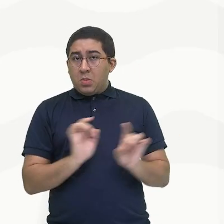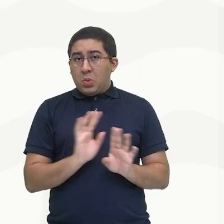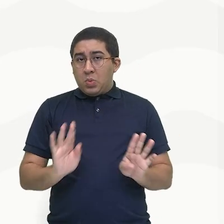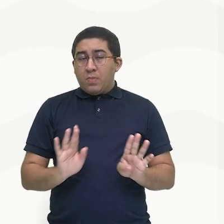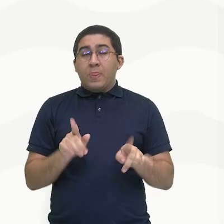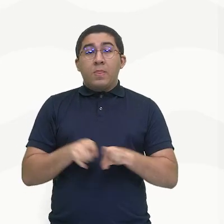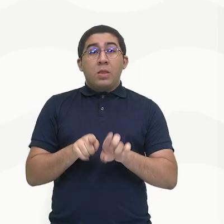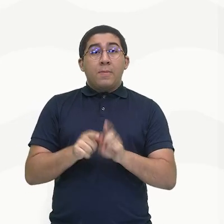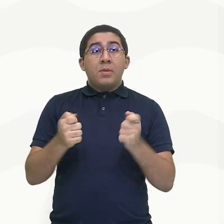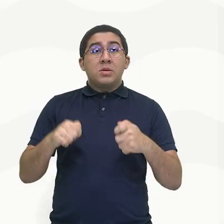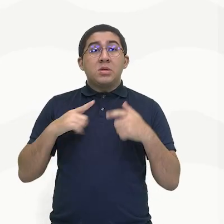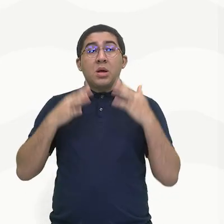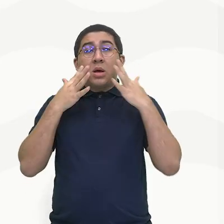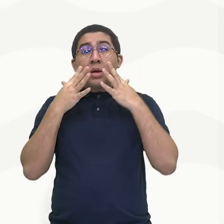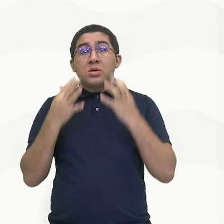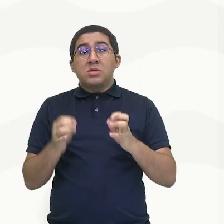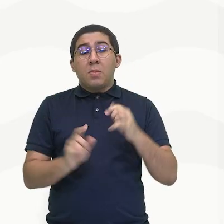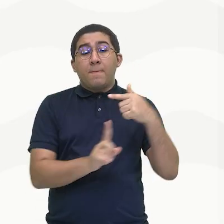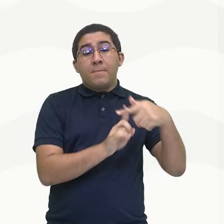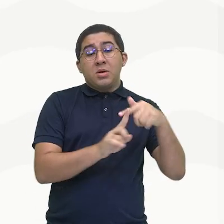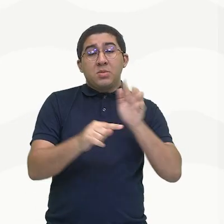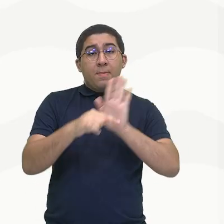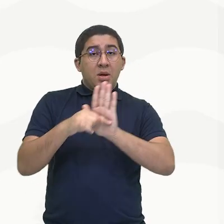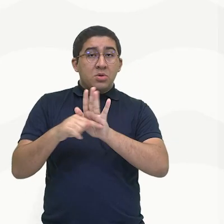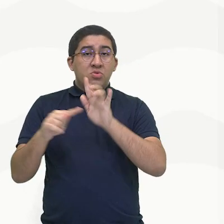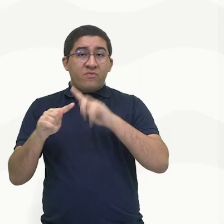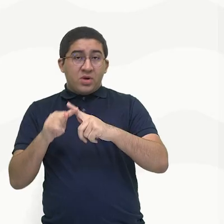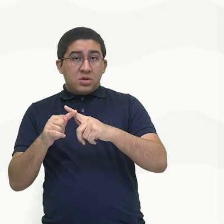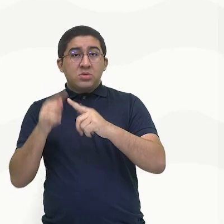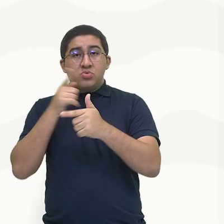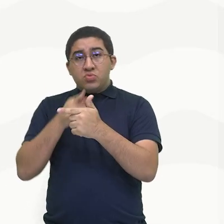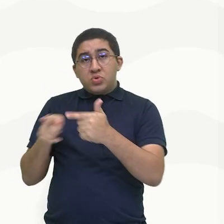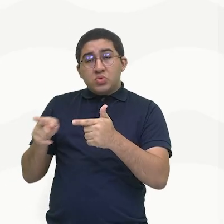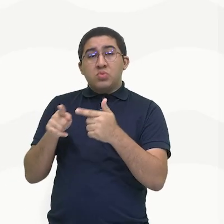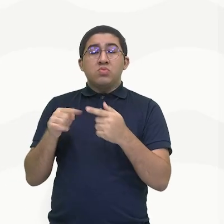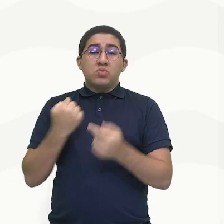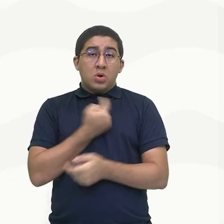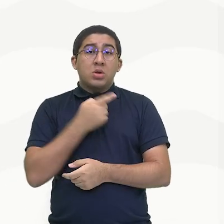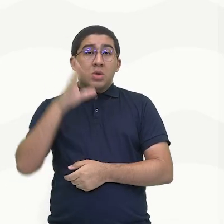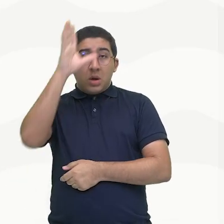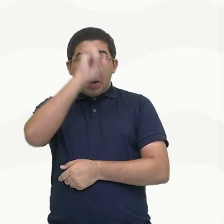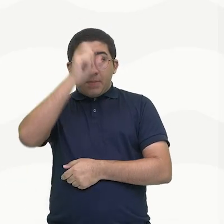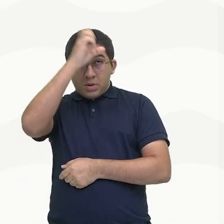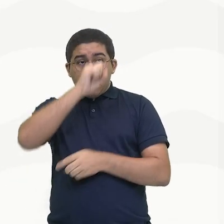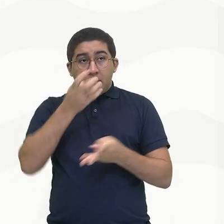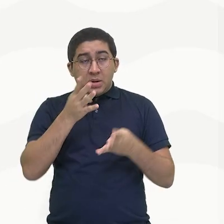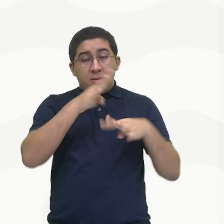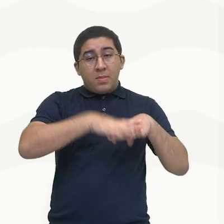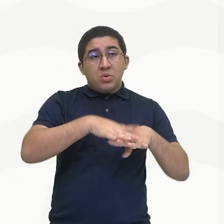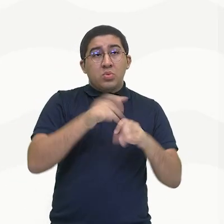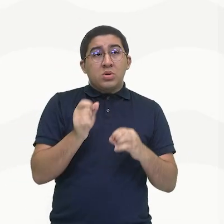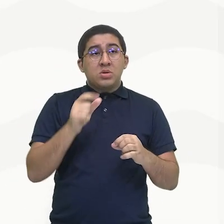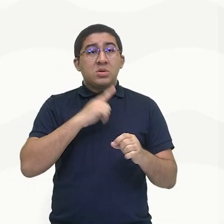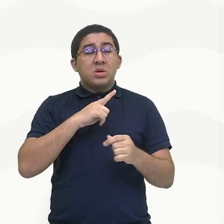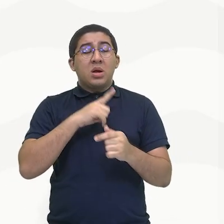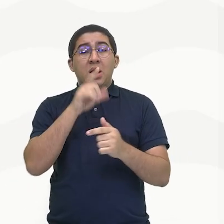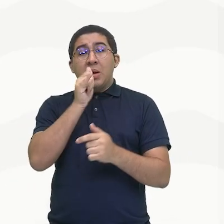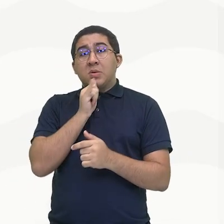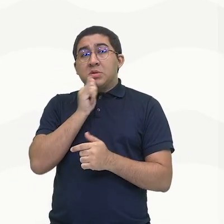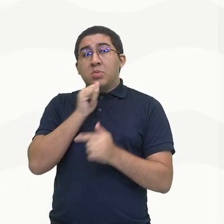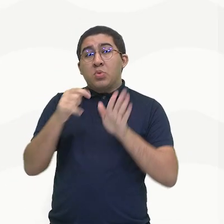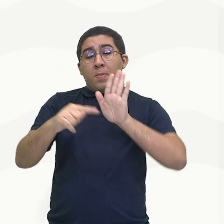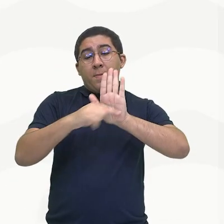ter atenção com o sinal. A gente aprende na matemática as regras, no caso de subtração,